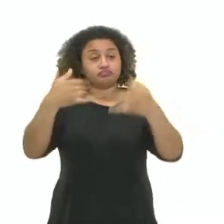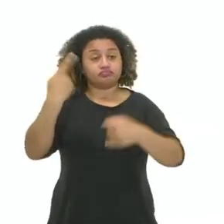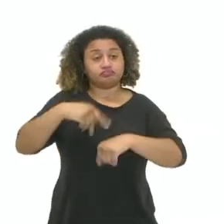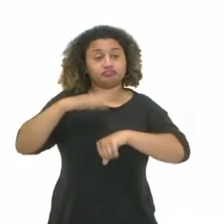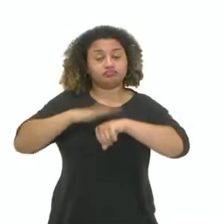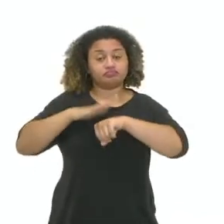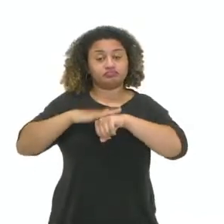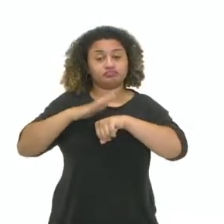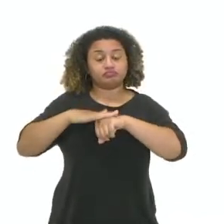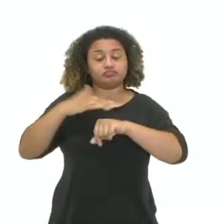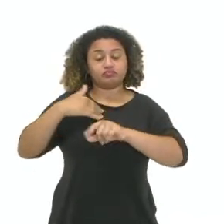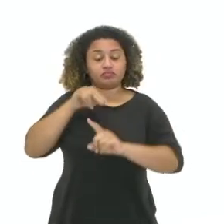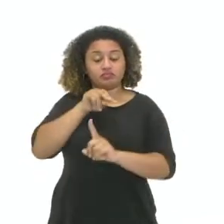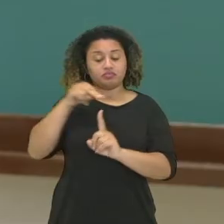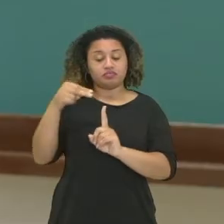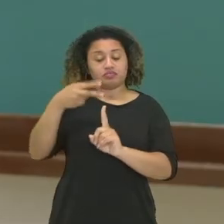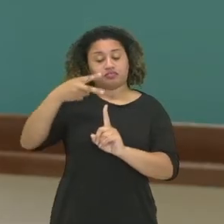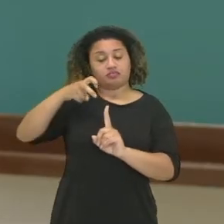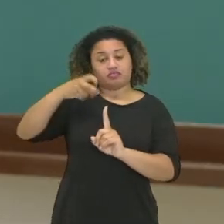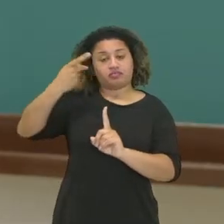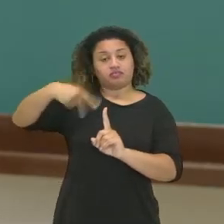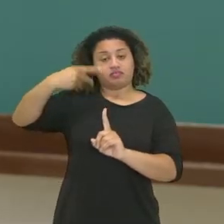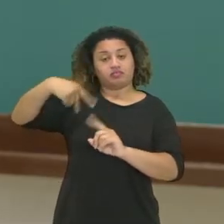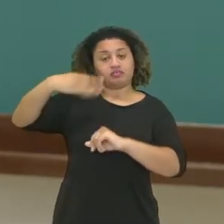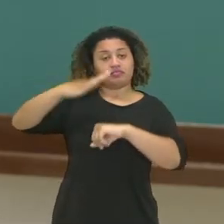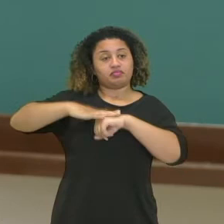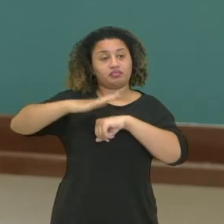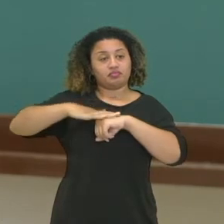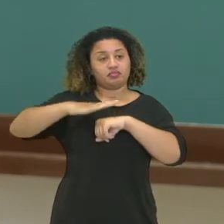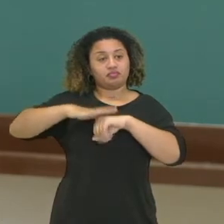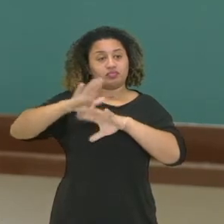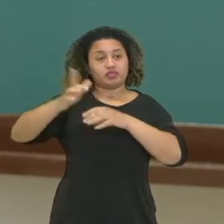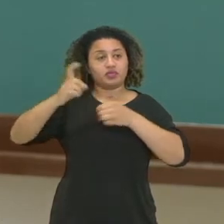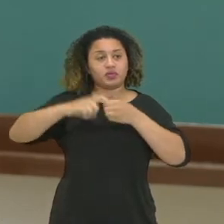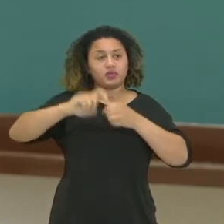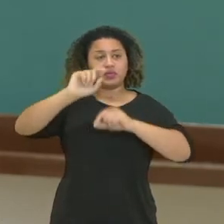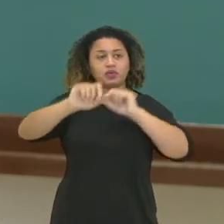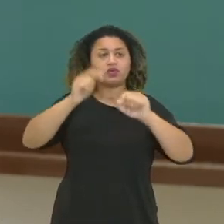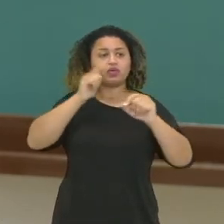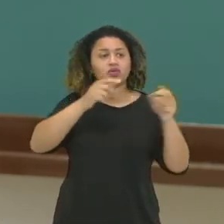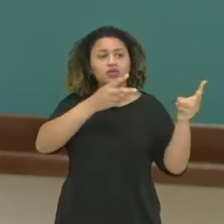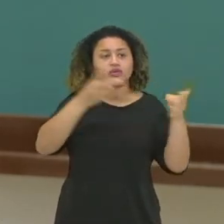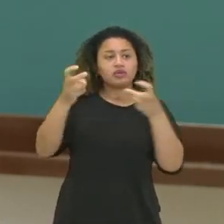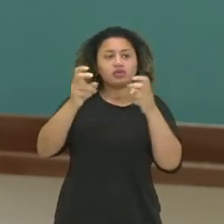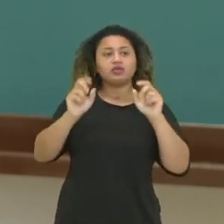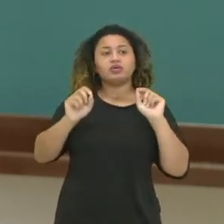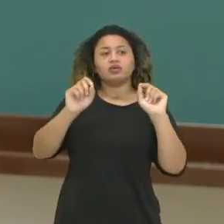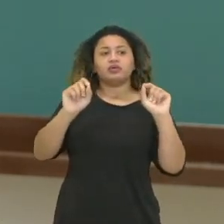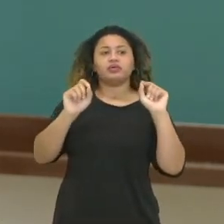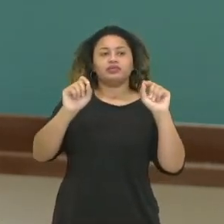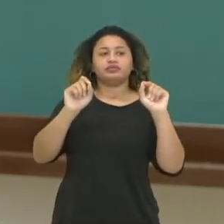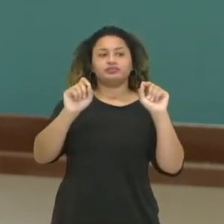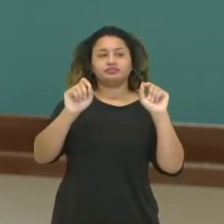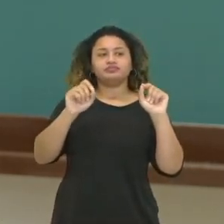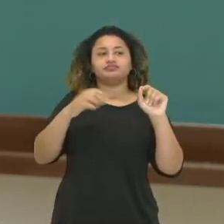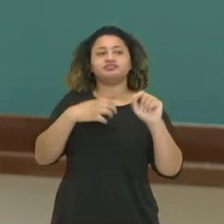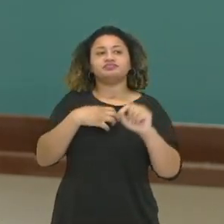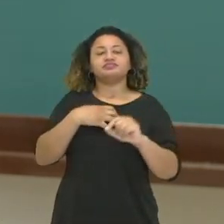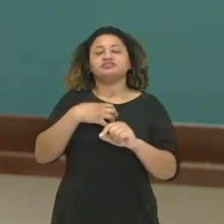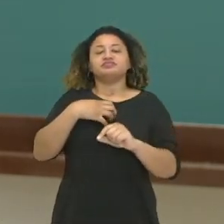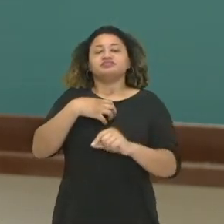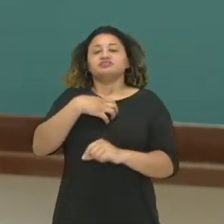seja, seu ponto de vista sobre ele próprio. Voltando aqui, ó, você observa, né? Ó, expirei